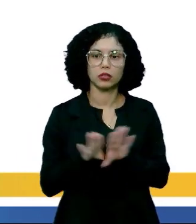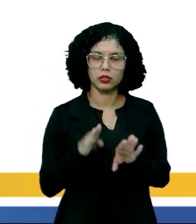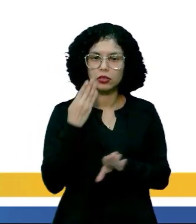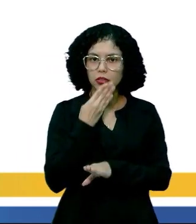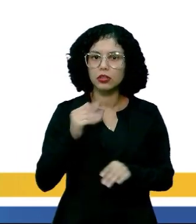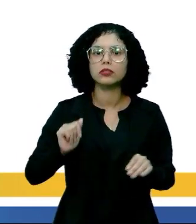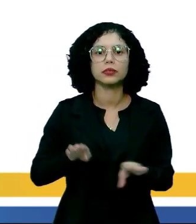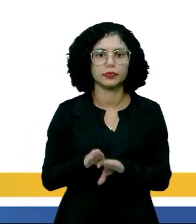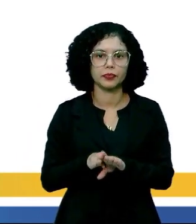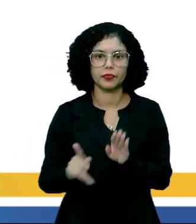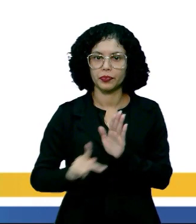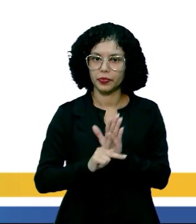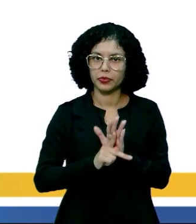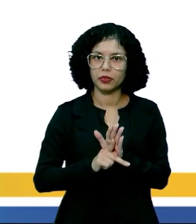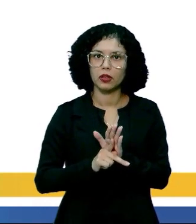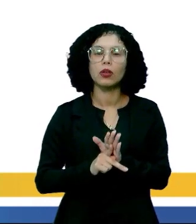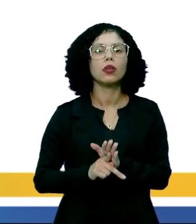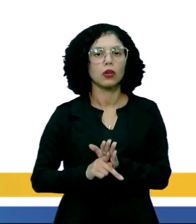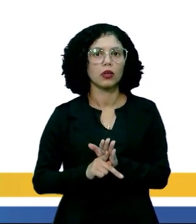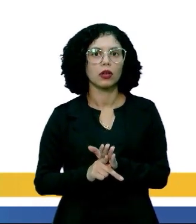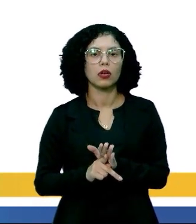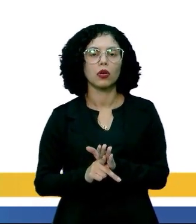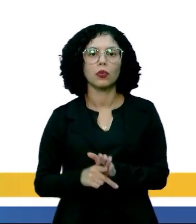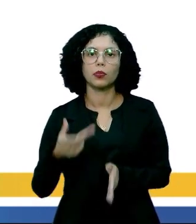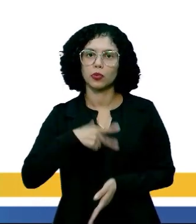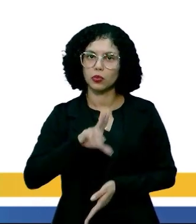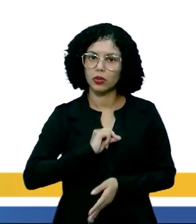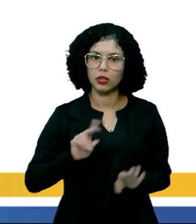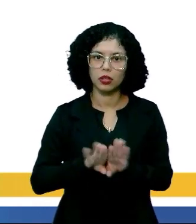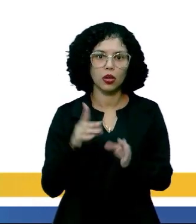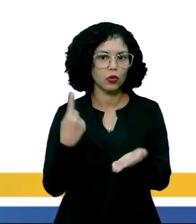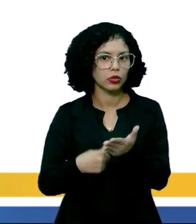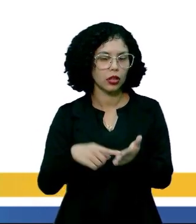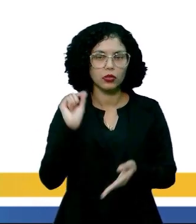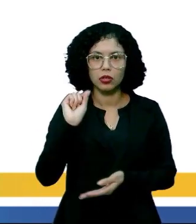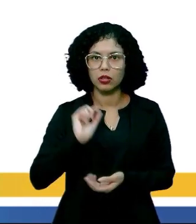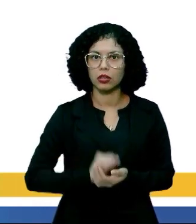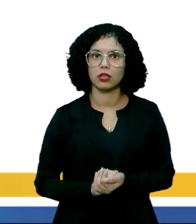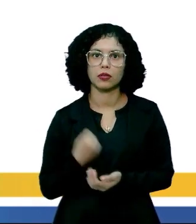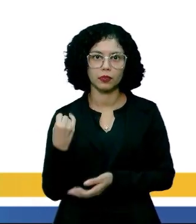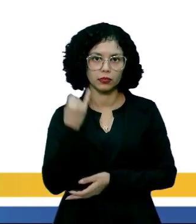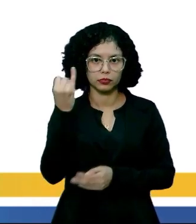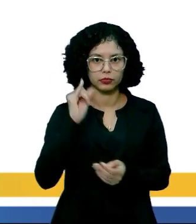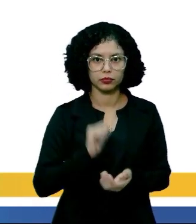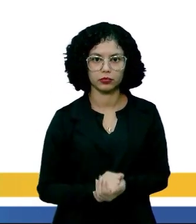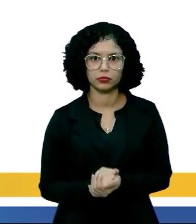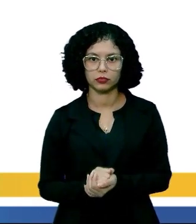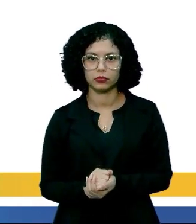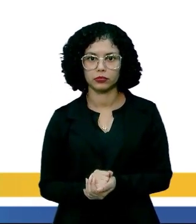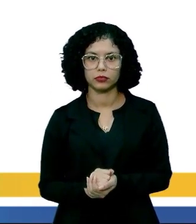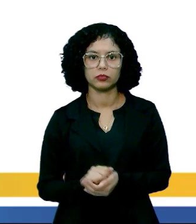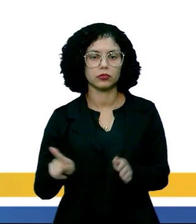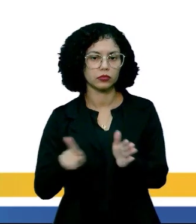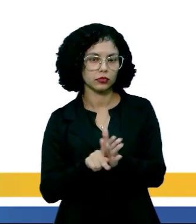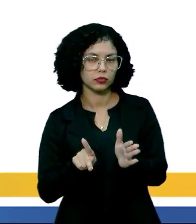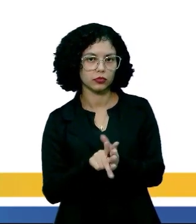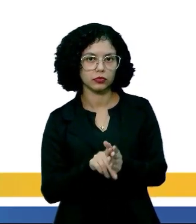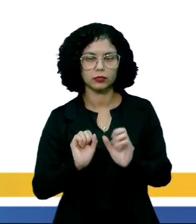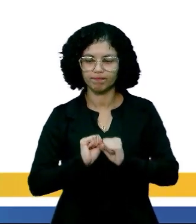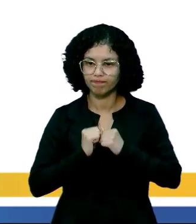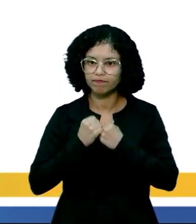colonizadores portugueses, e essa mão de obra, ela era considerada mais adequada pelo porte físico,